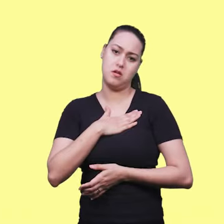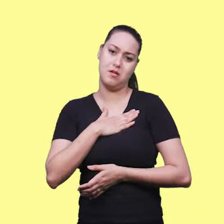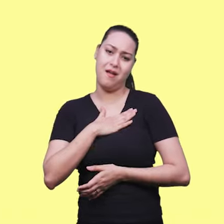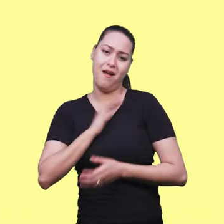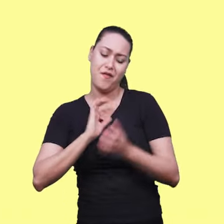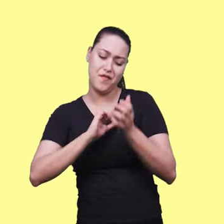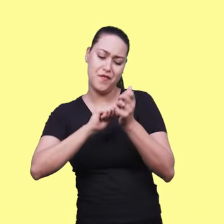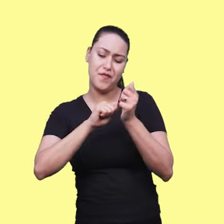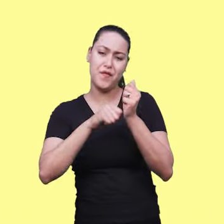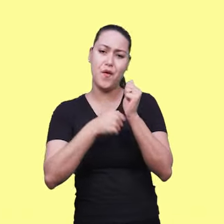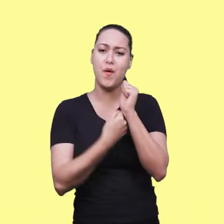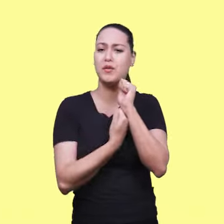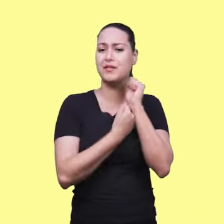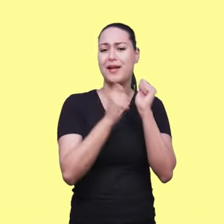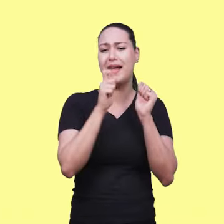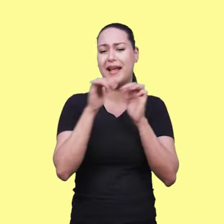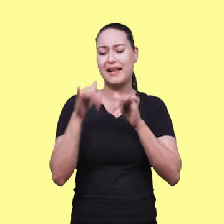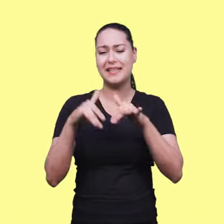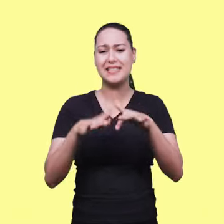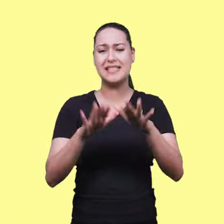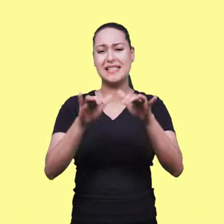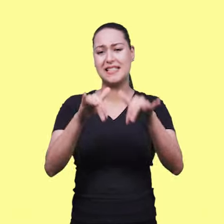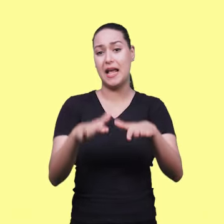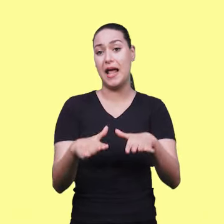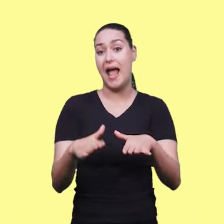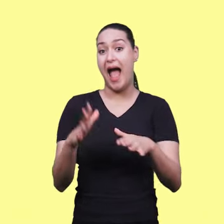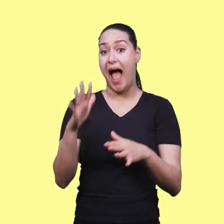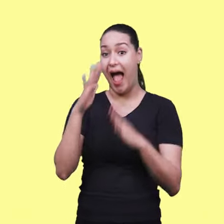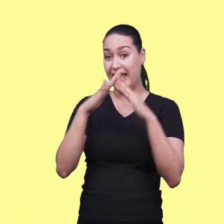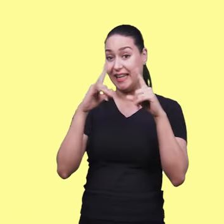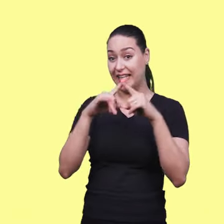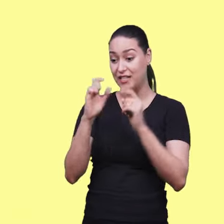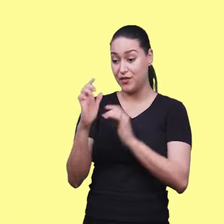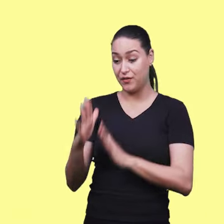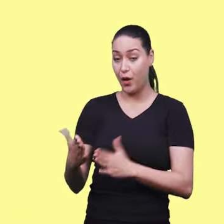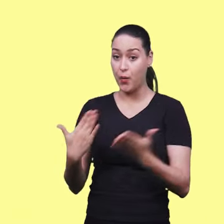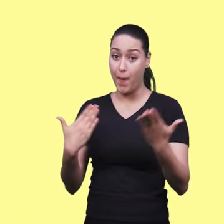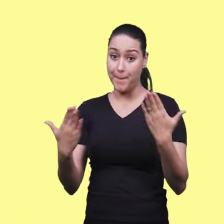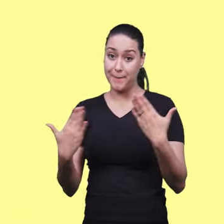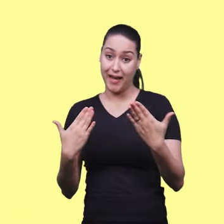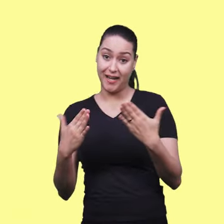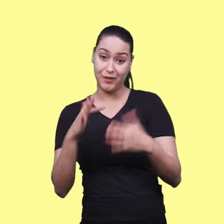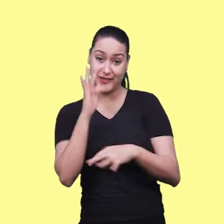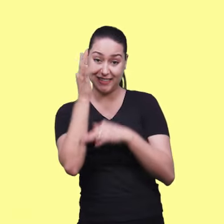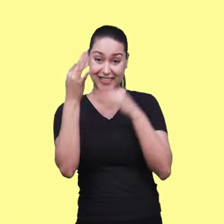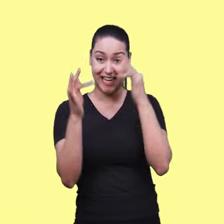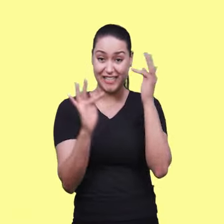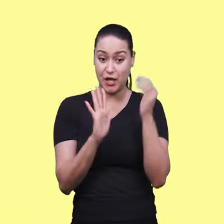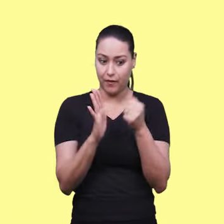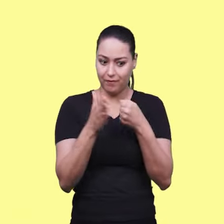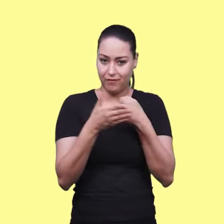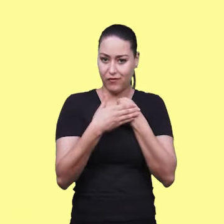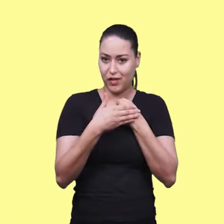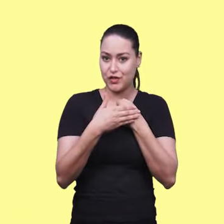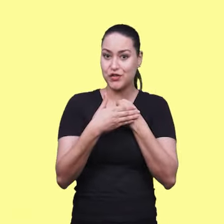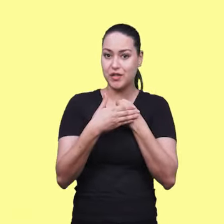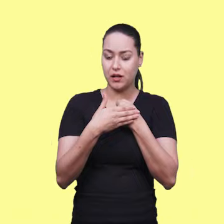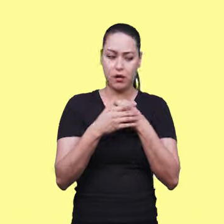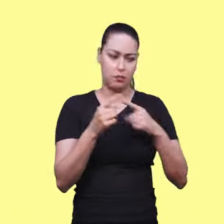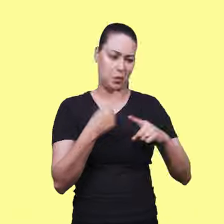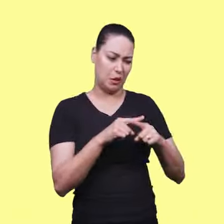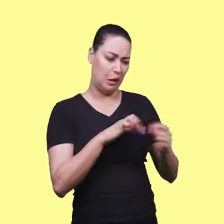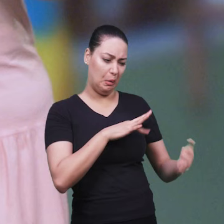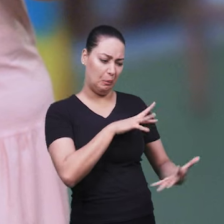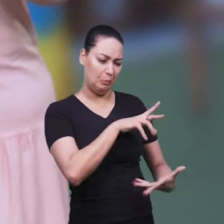dizer? Que a igreja fiel é para Deus como um jardim fechado, porque ela não abre o seu coração